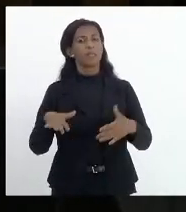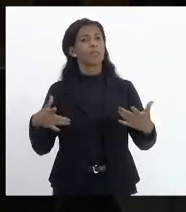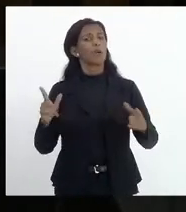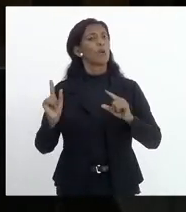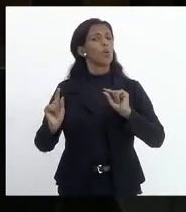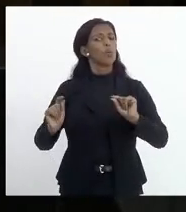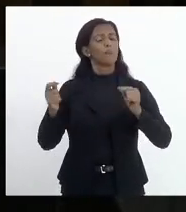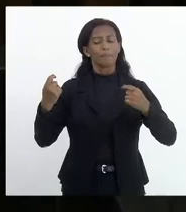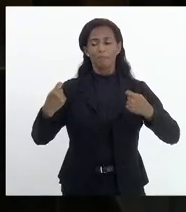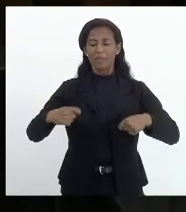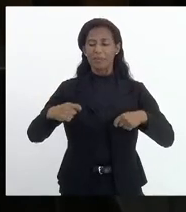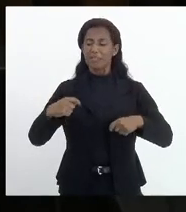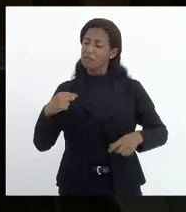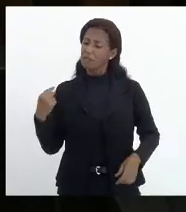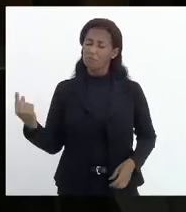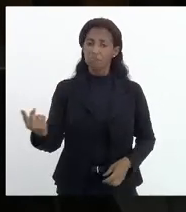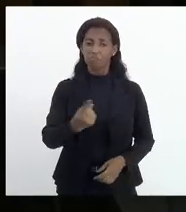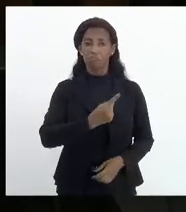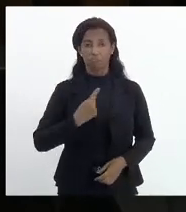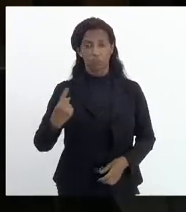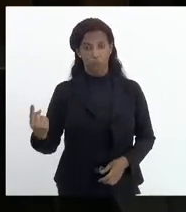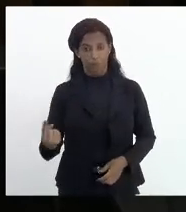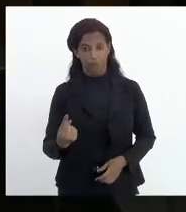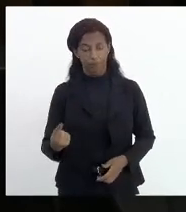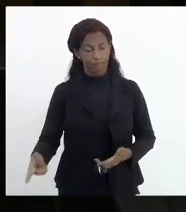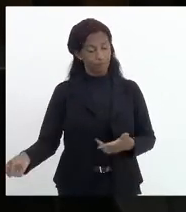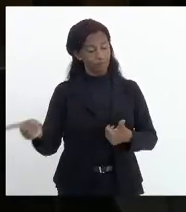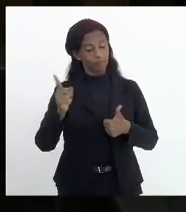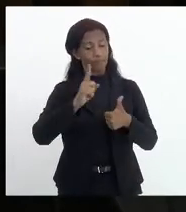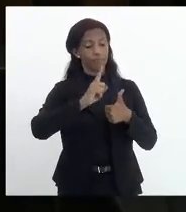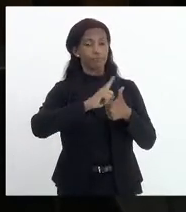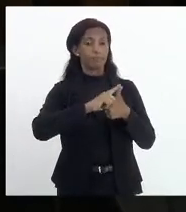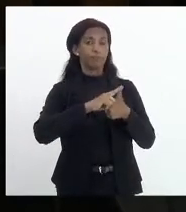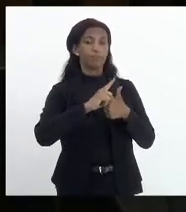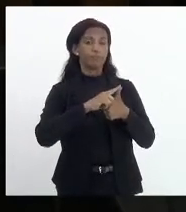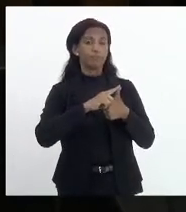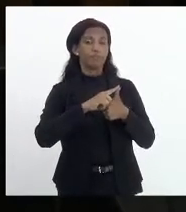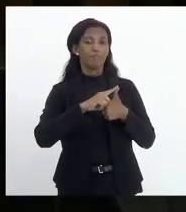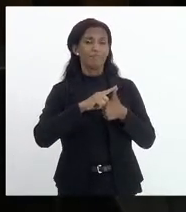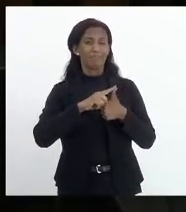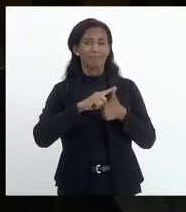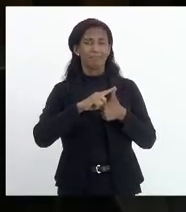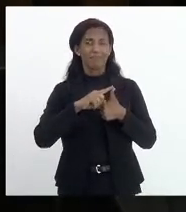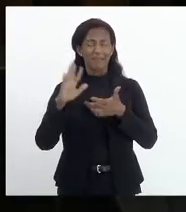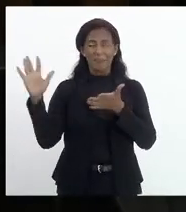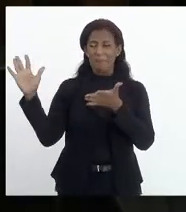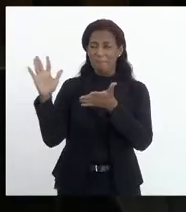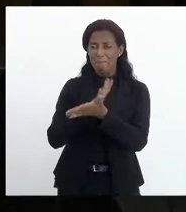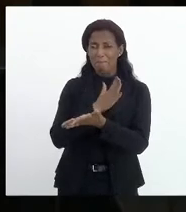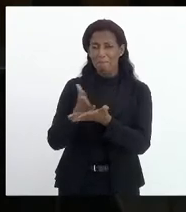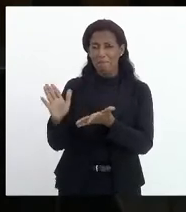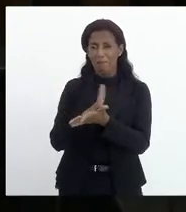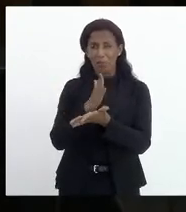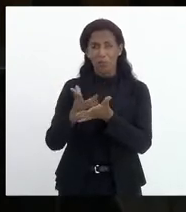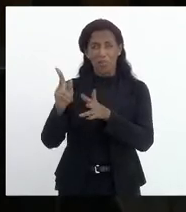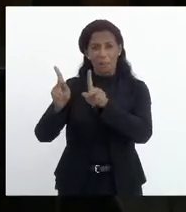que é necessário de todos nós primeiro e a maioria da população brasileira